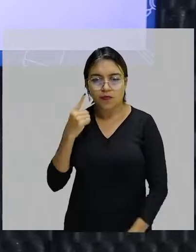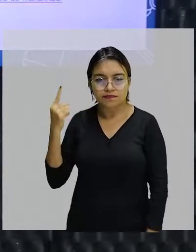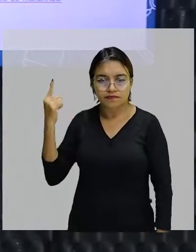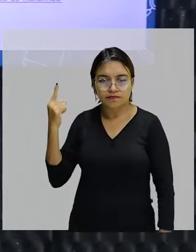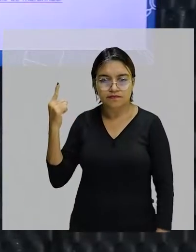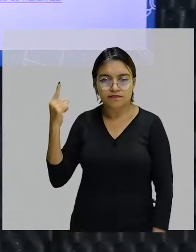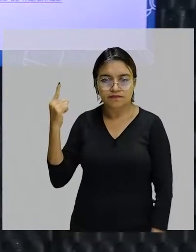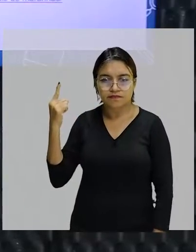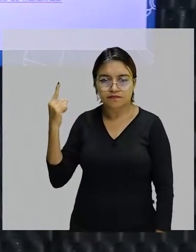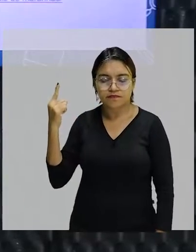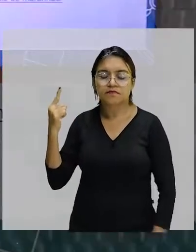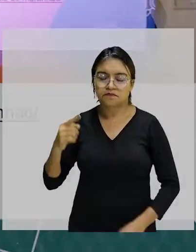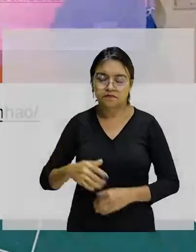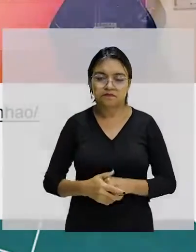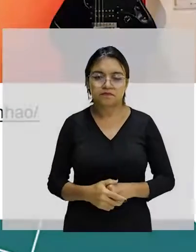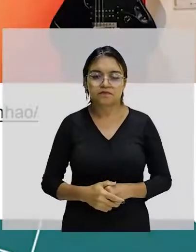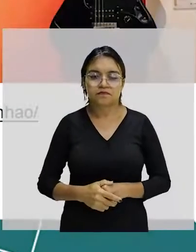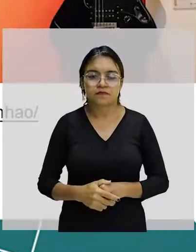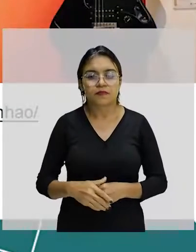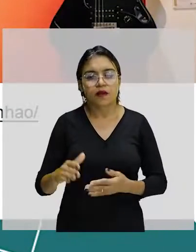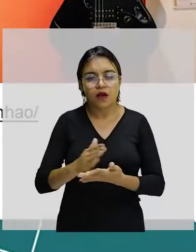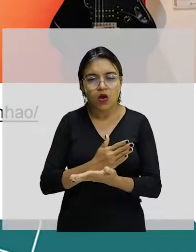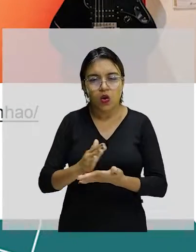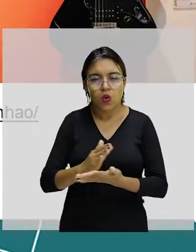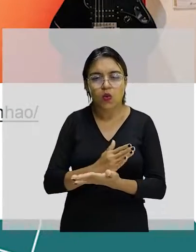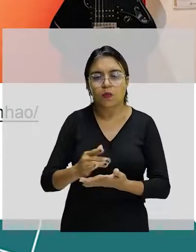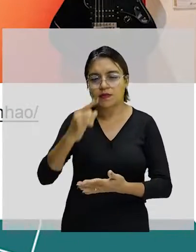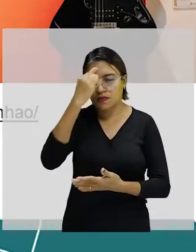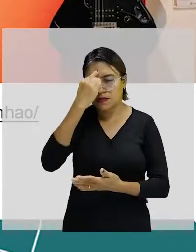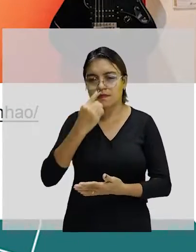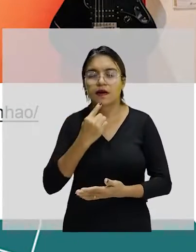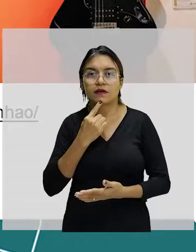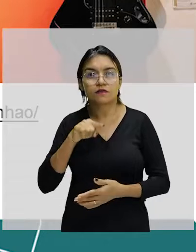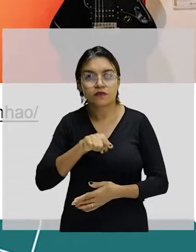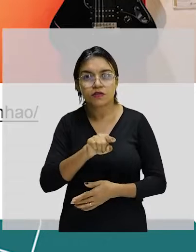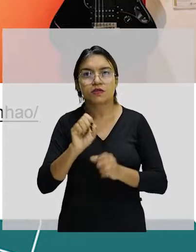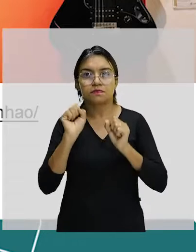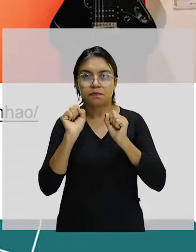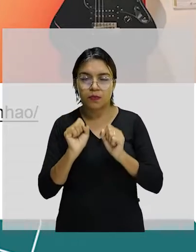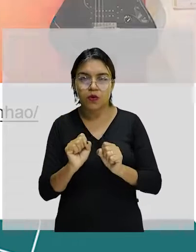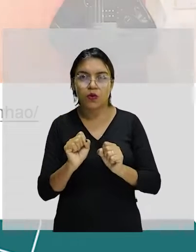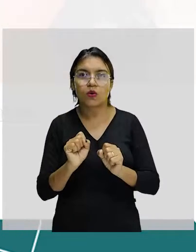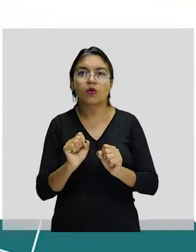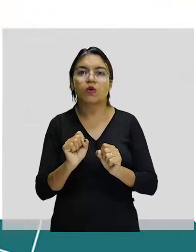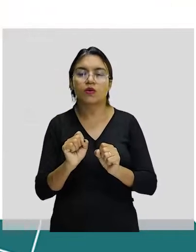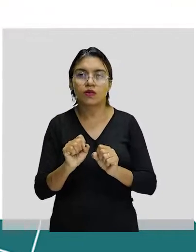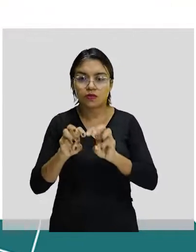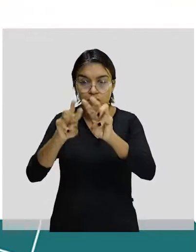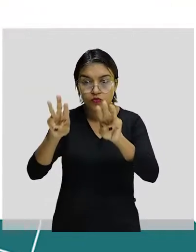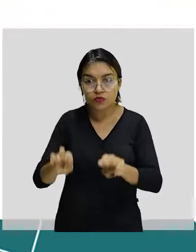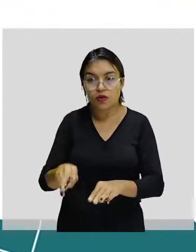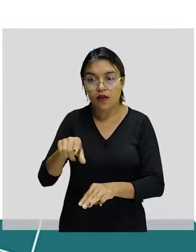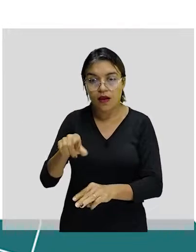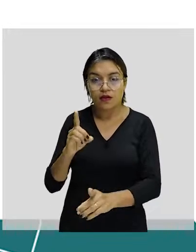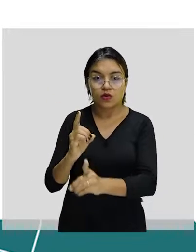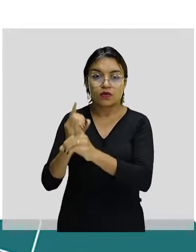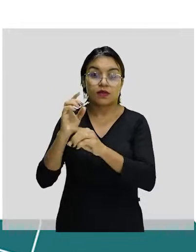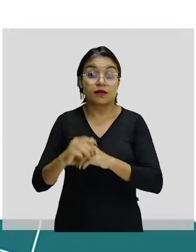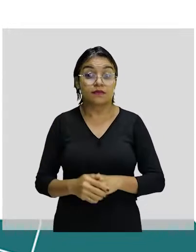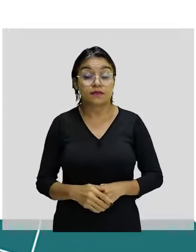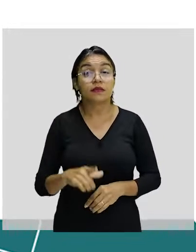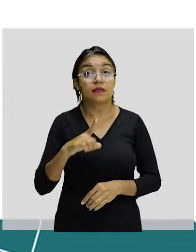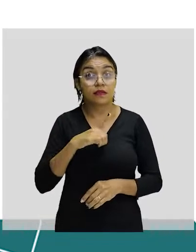o Espaço Aberto. Aqui são algumas imagens que vocês podem encontrar no museu. O museu